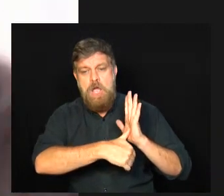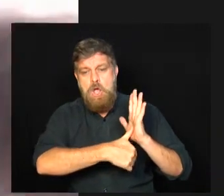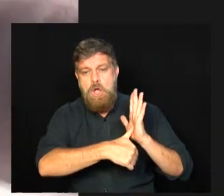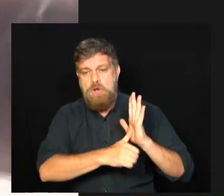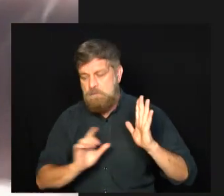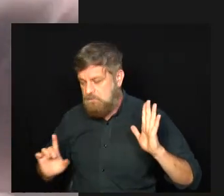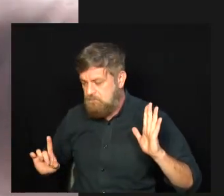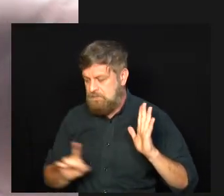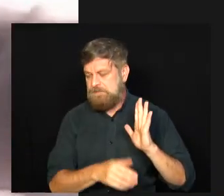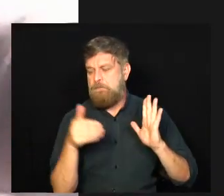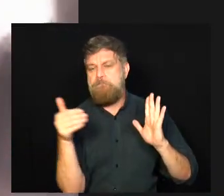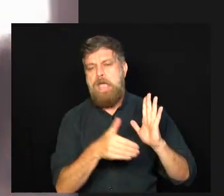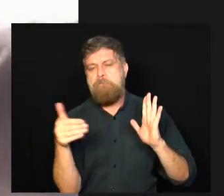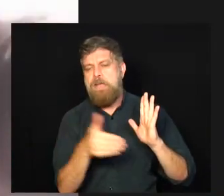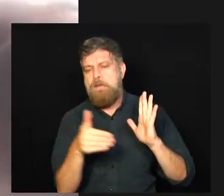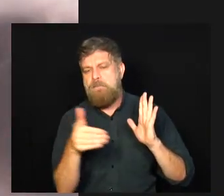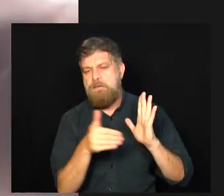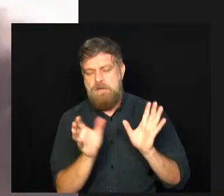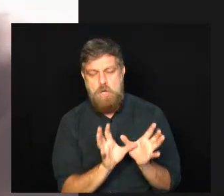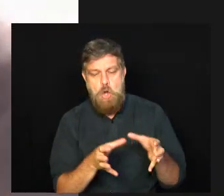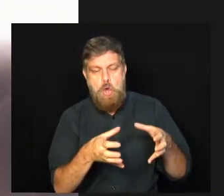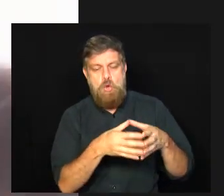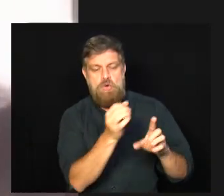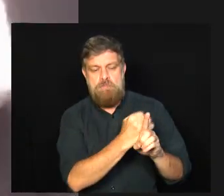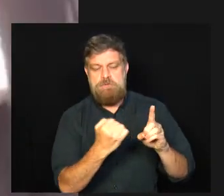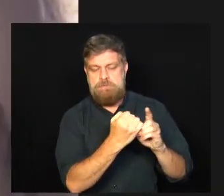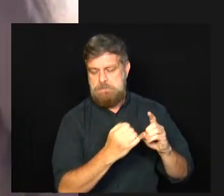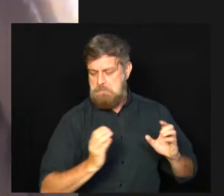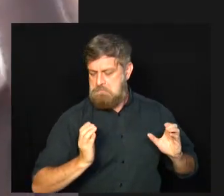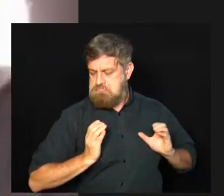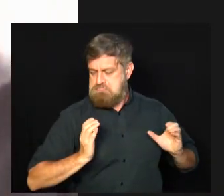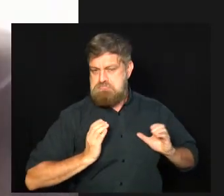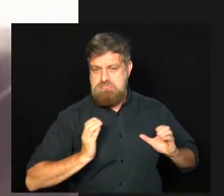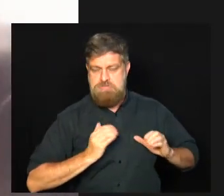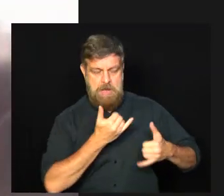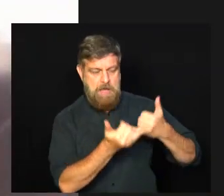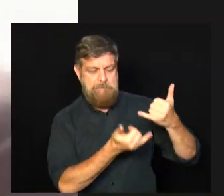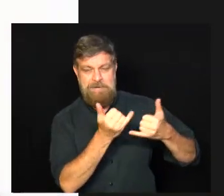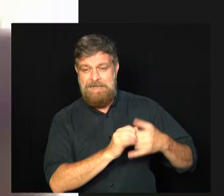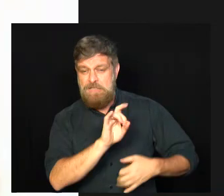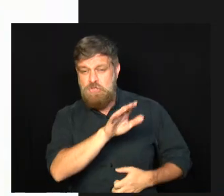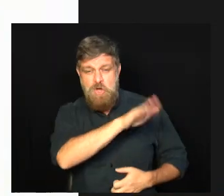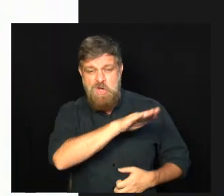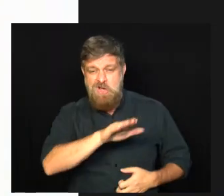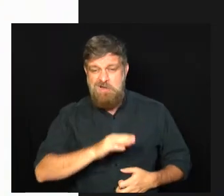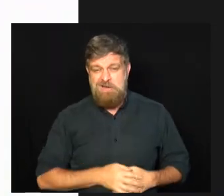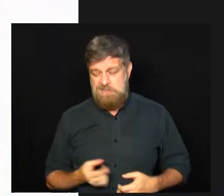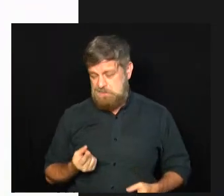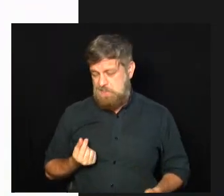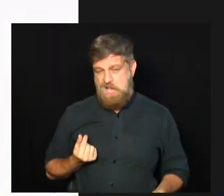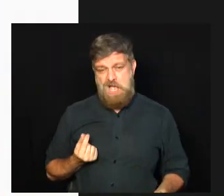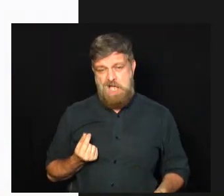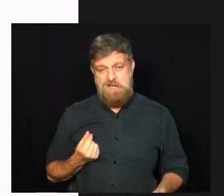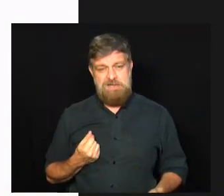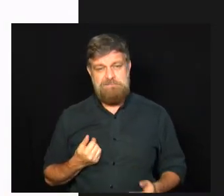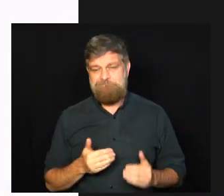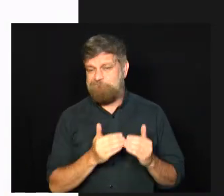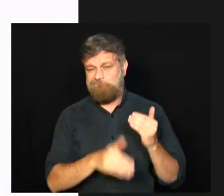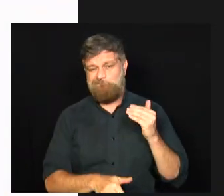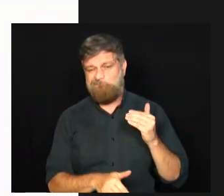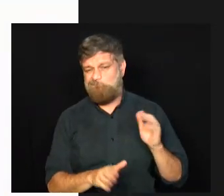só naquele clube de uma camada social dada, e brincar só com os seus iguais, não